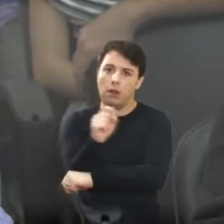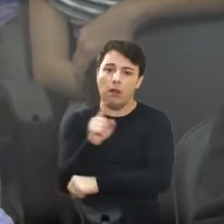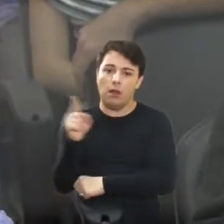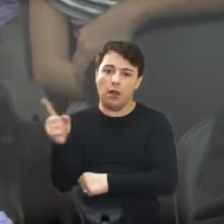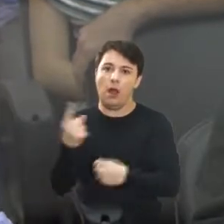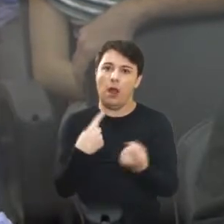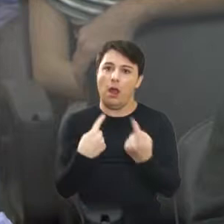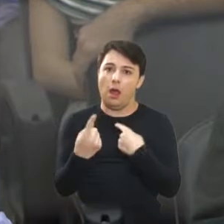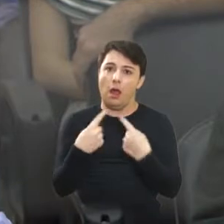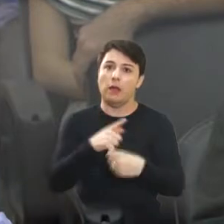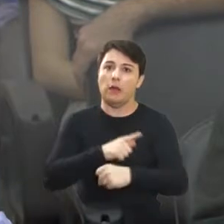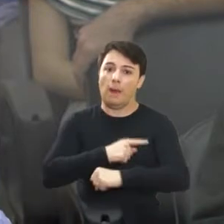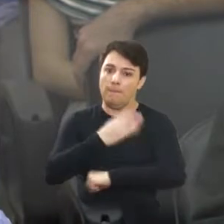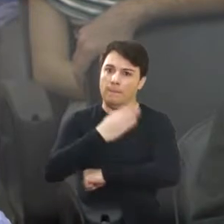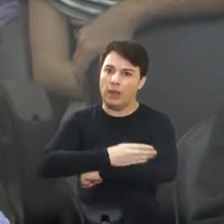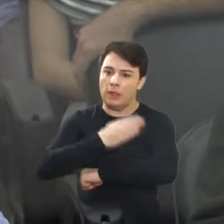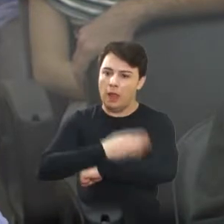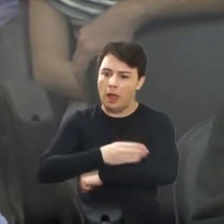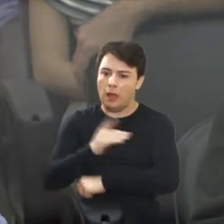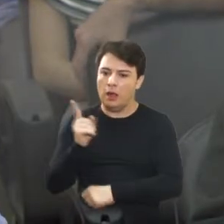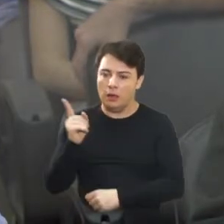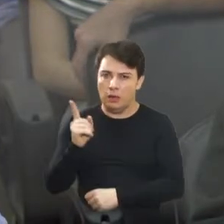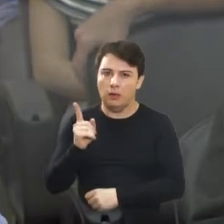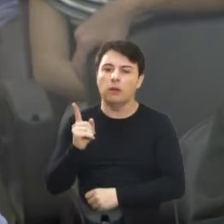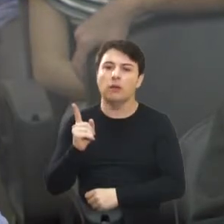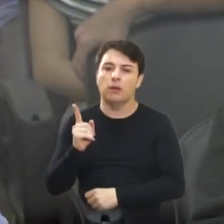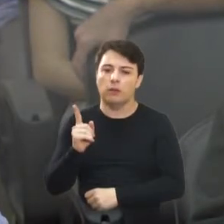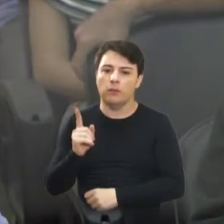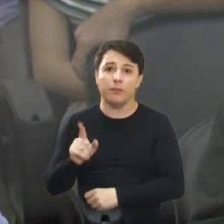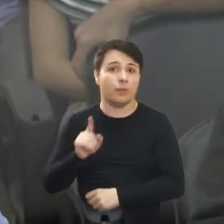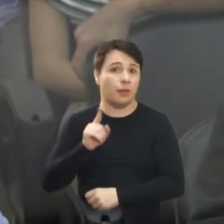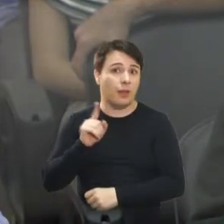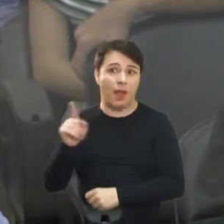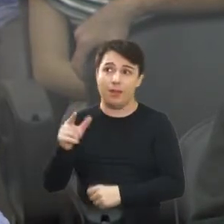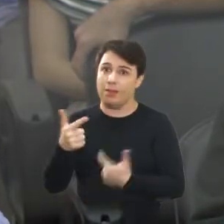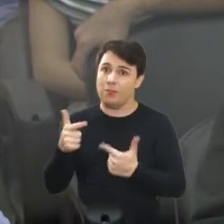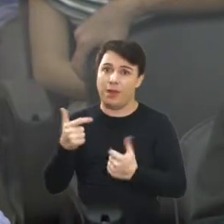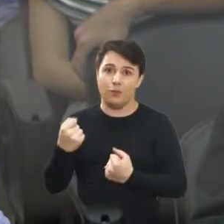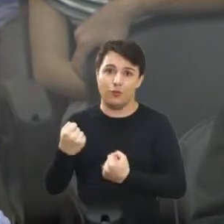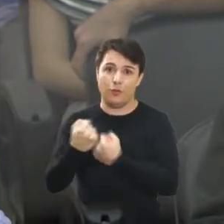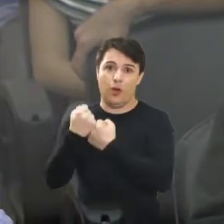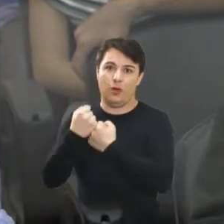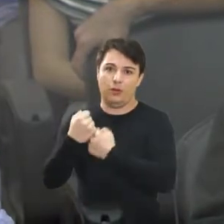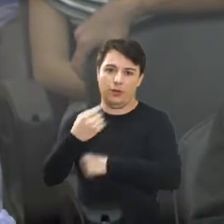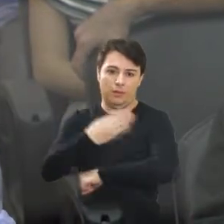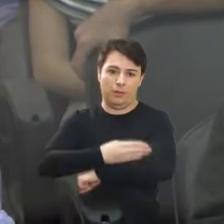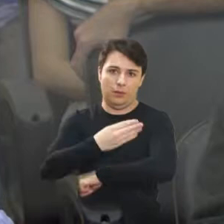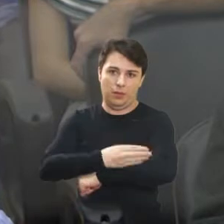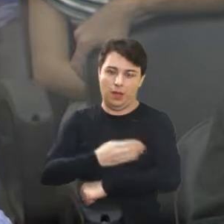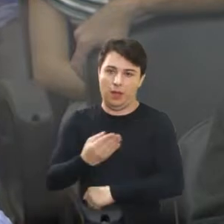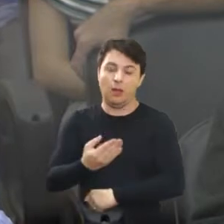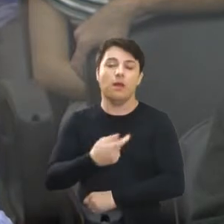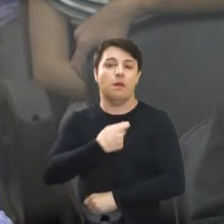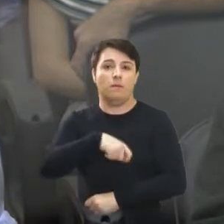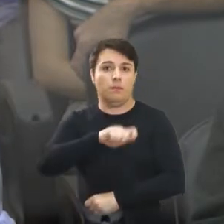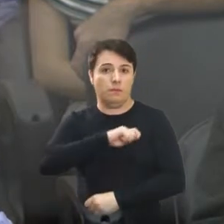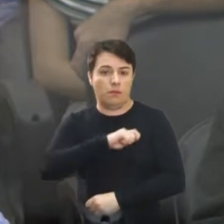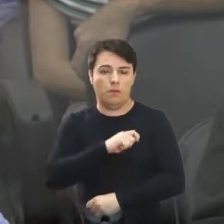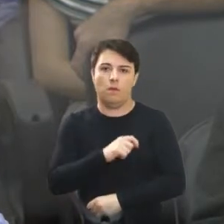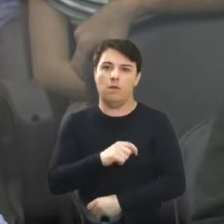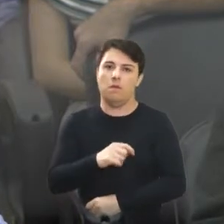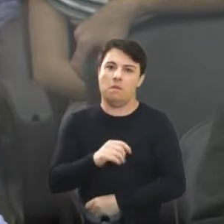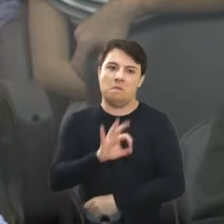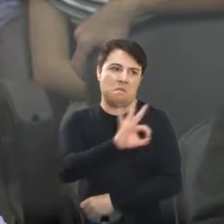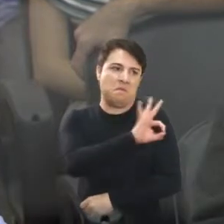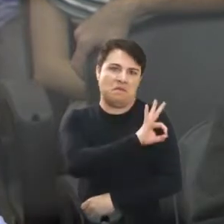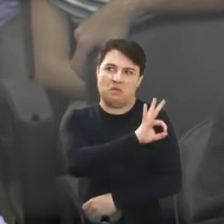que é pedagiada, né, não tem suporte algum do pedágio naquela região. Nós não temos fiscalização alguma da